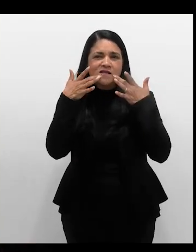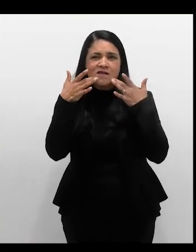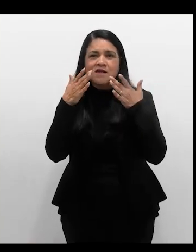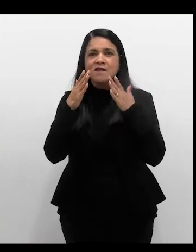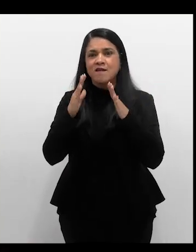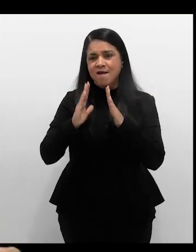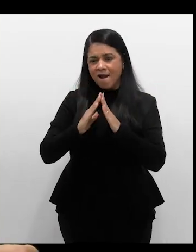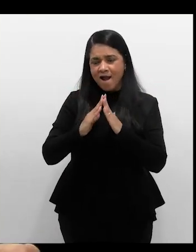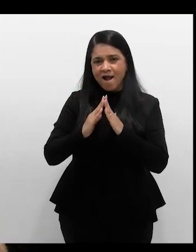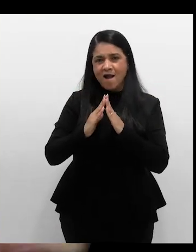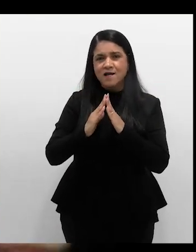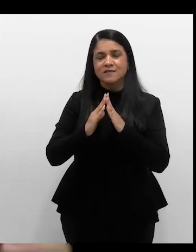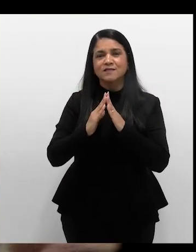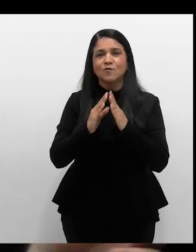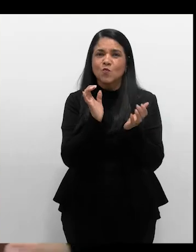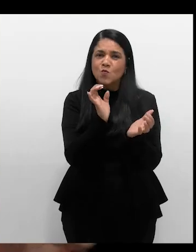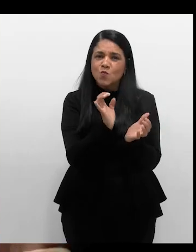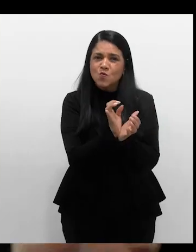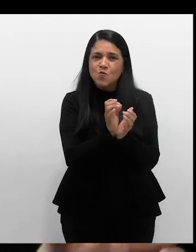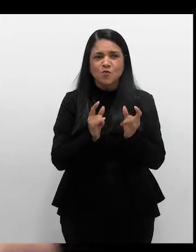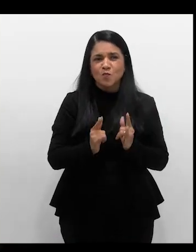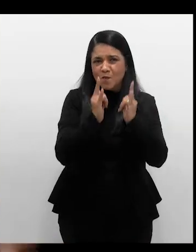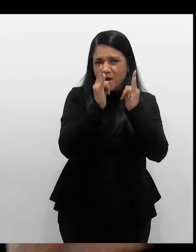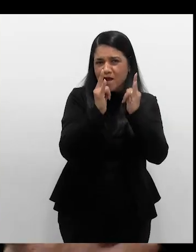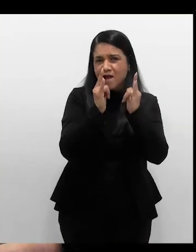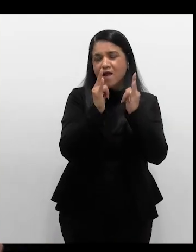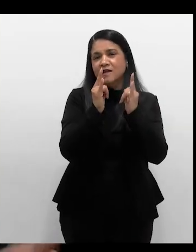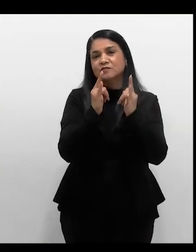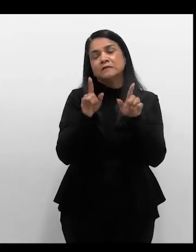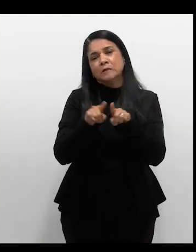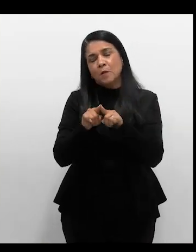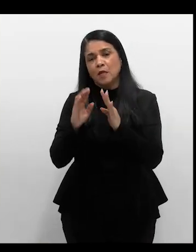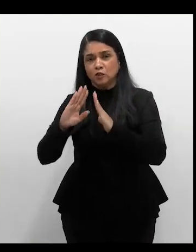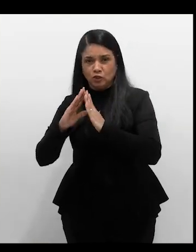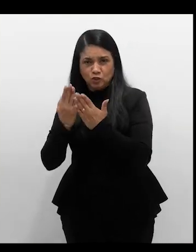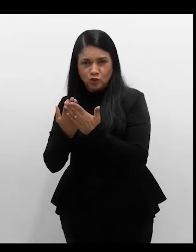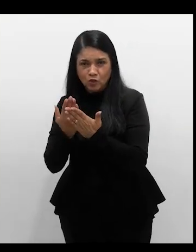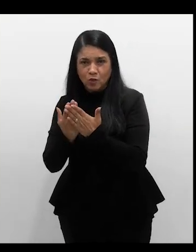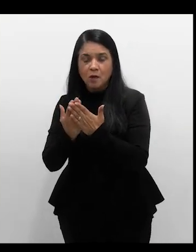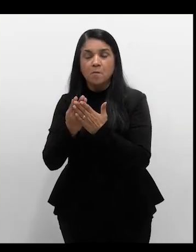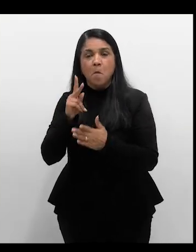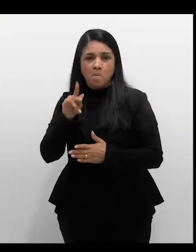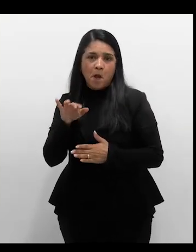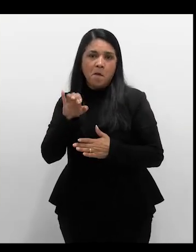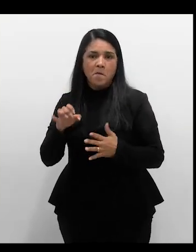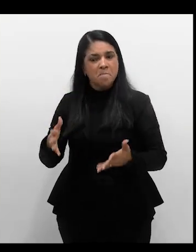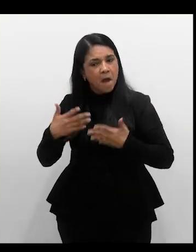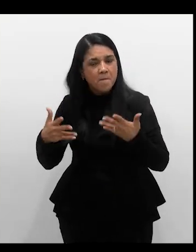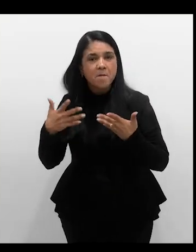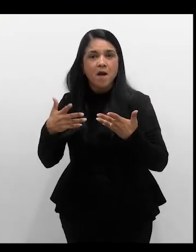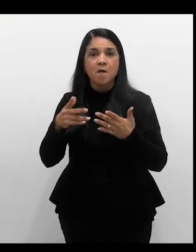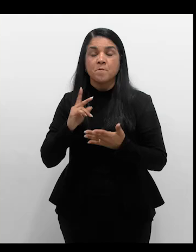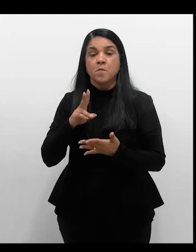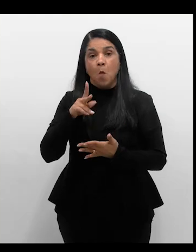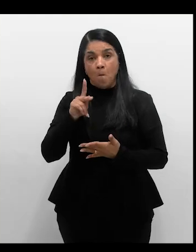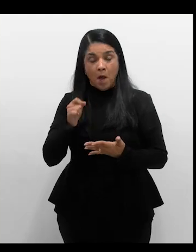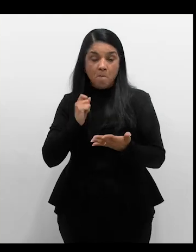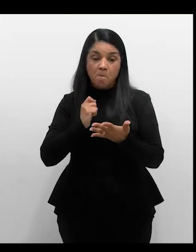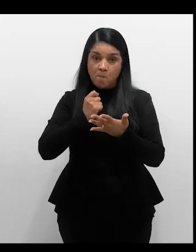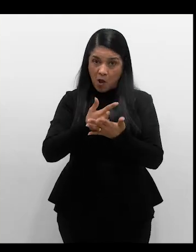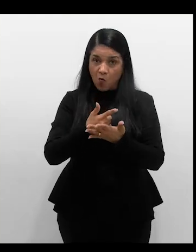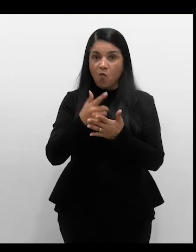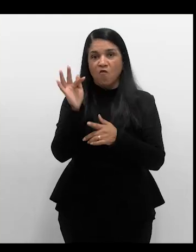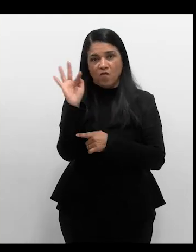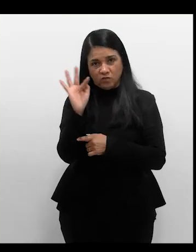desde as coisas que eu fazia em casa com a turminha ali de prédio ou com a turminha da escola, sempre me estimularam. Meu pai pagou a